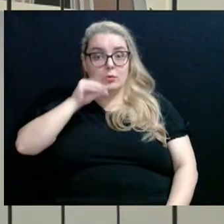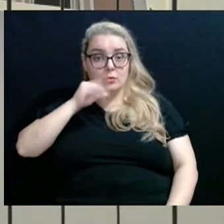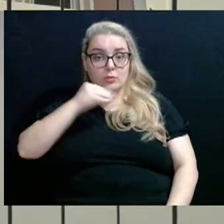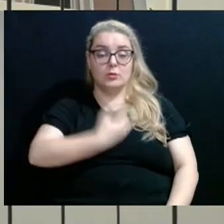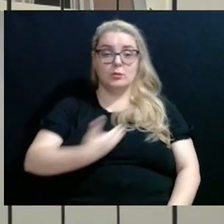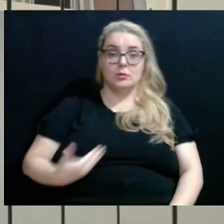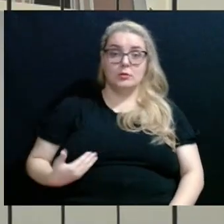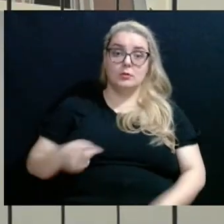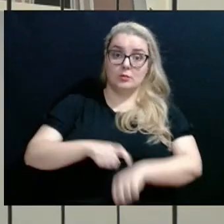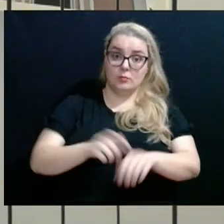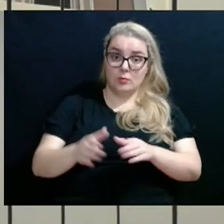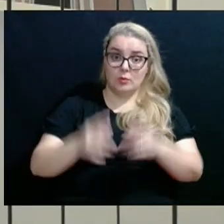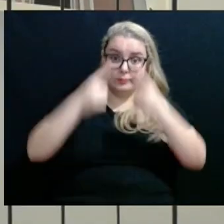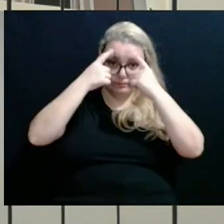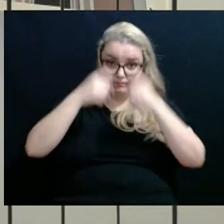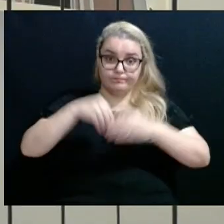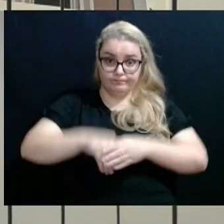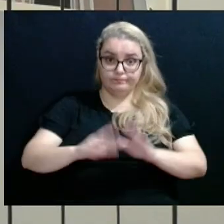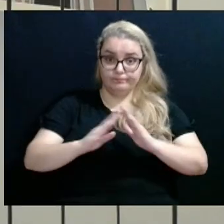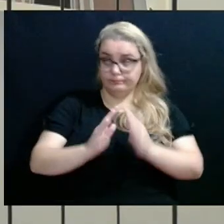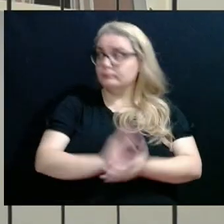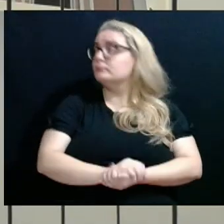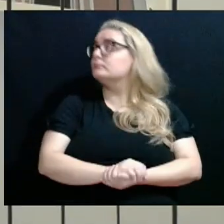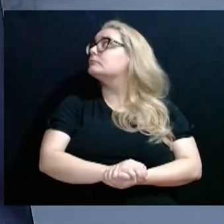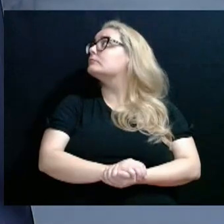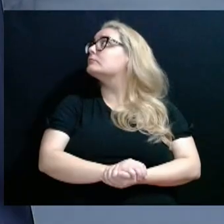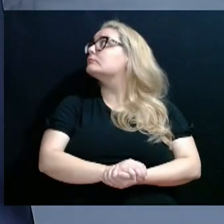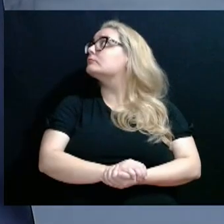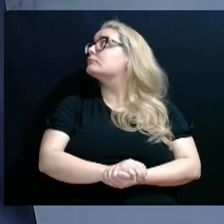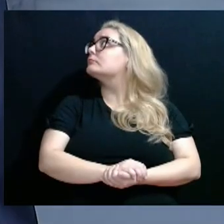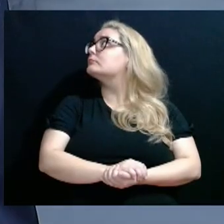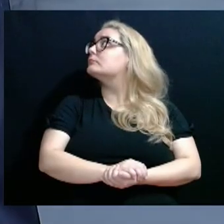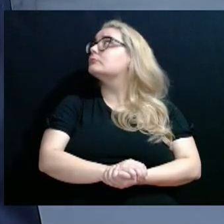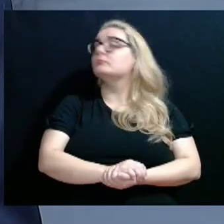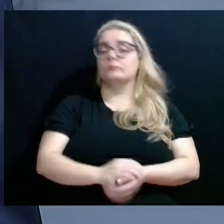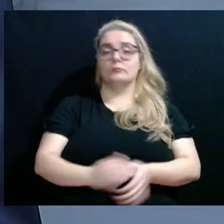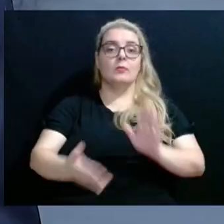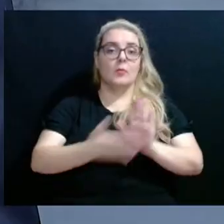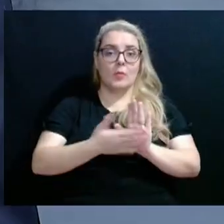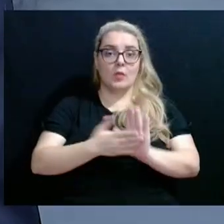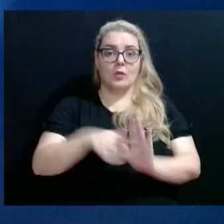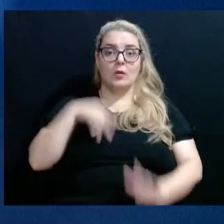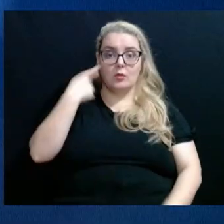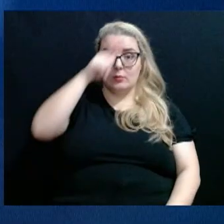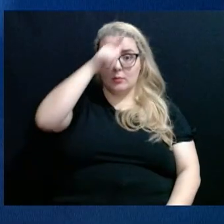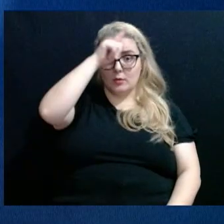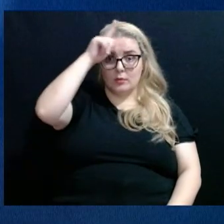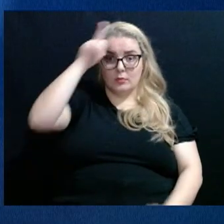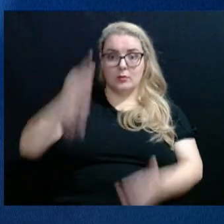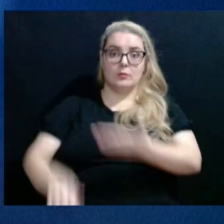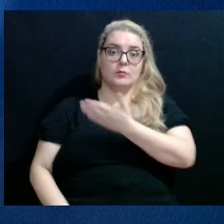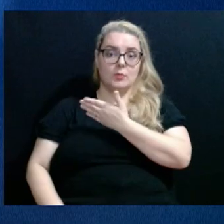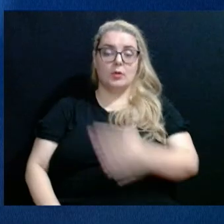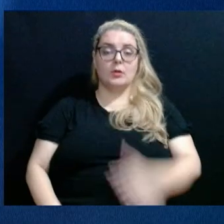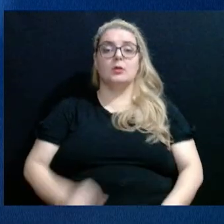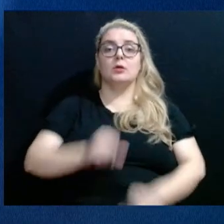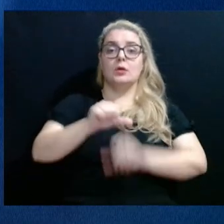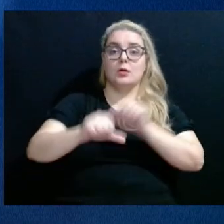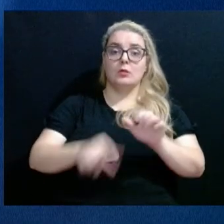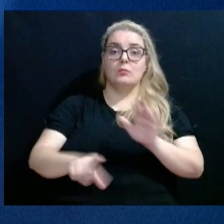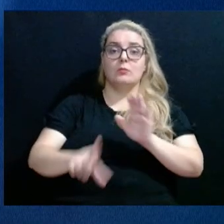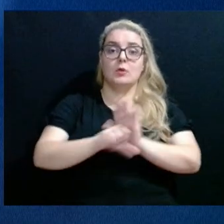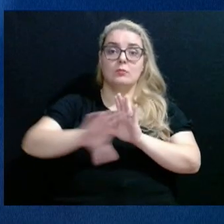de violência doméstica. A proposta é do vereador Gustavo Peta e altera a Lei